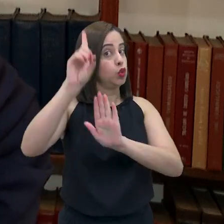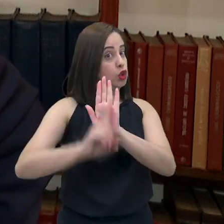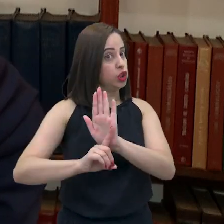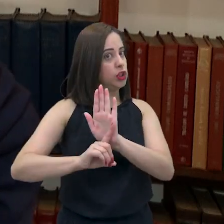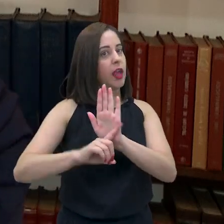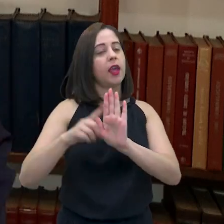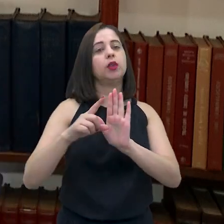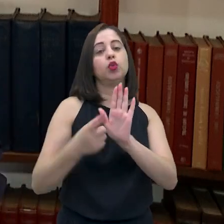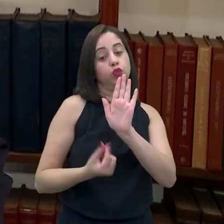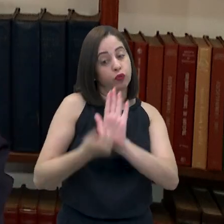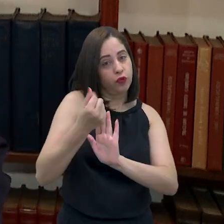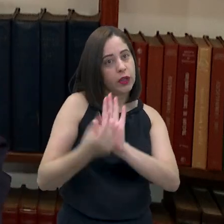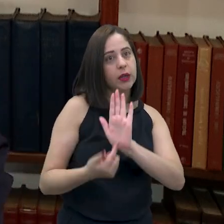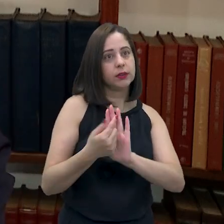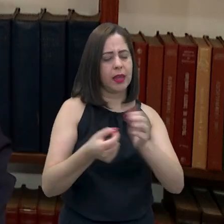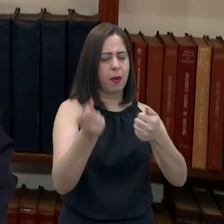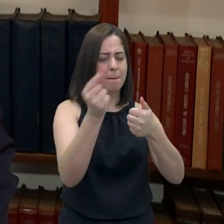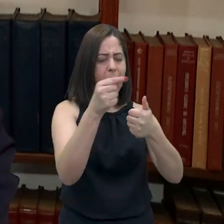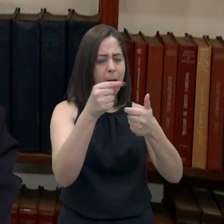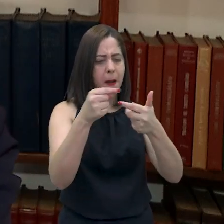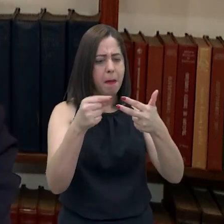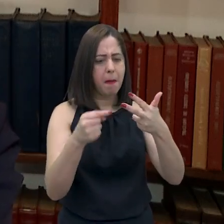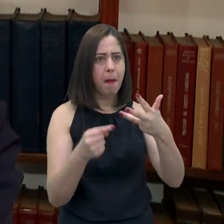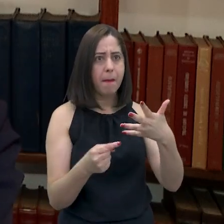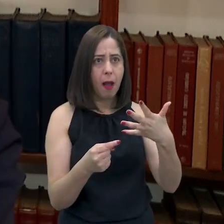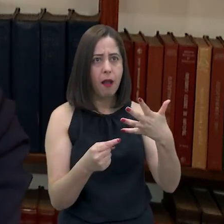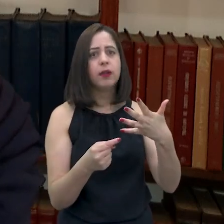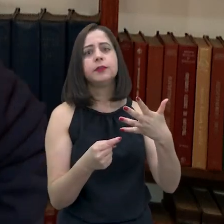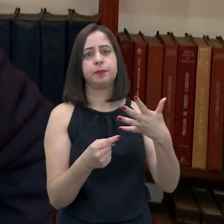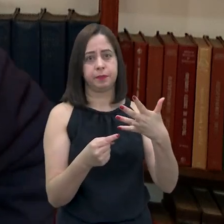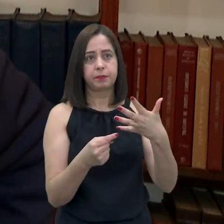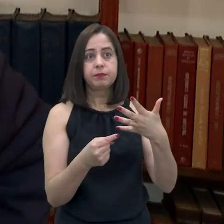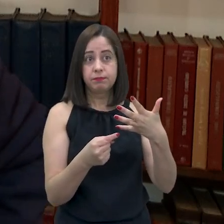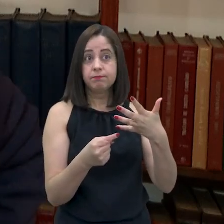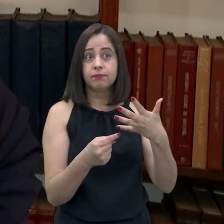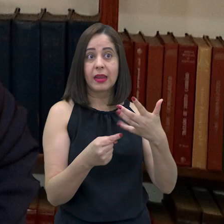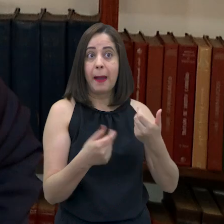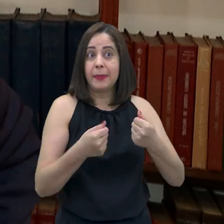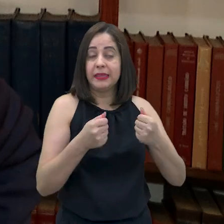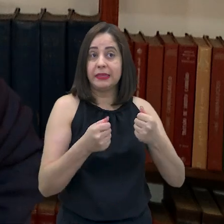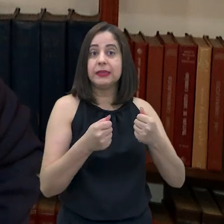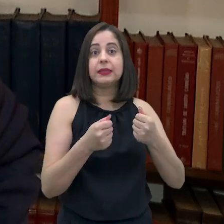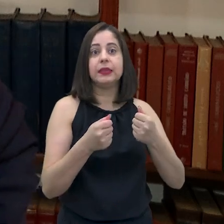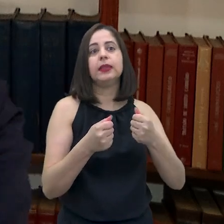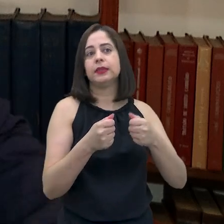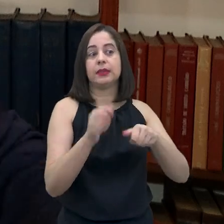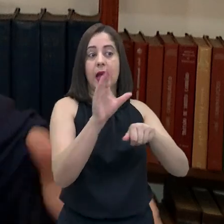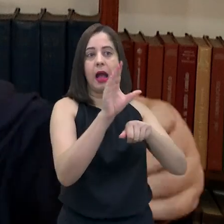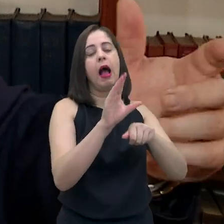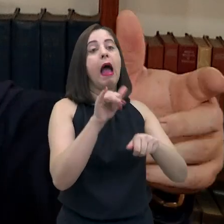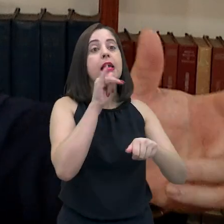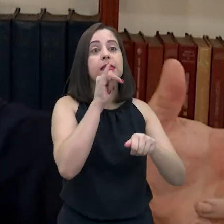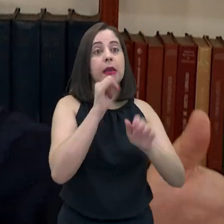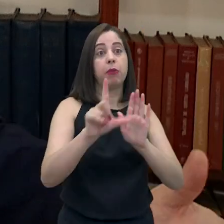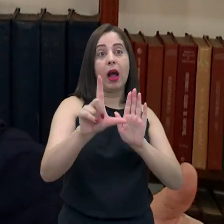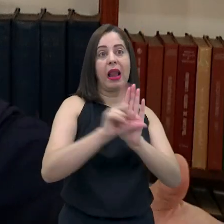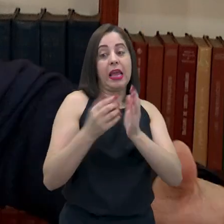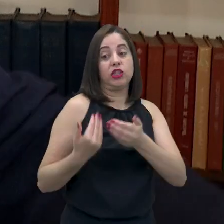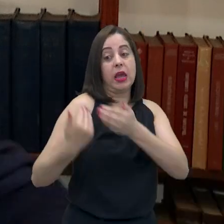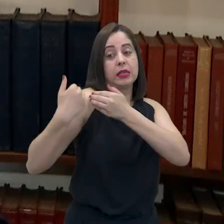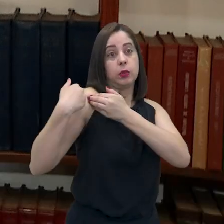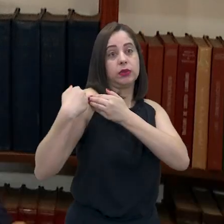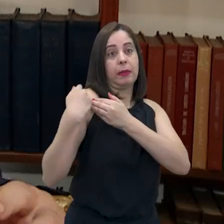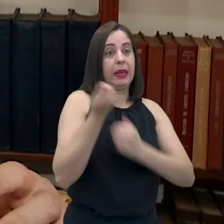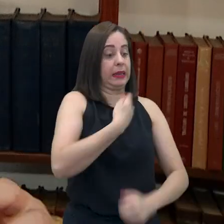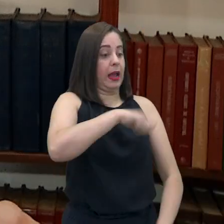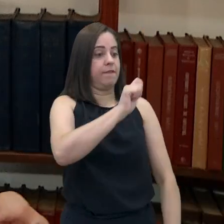financeiro, para que ela cumpra alguns requisitos, inclusive legais, como a lei de responsabilidade fiscal, por